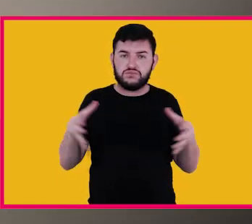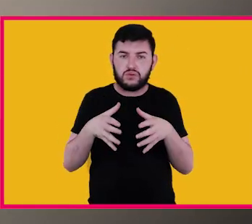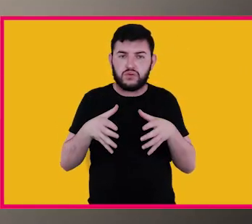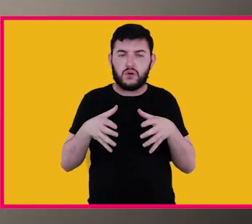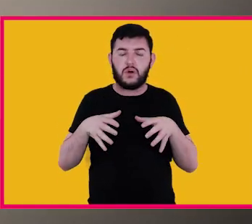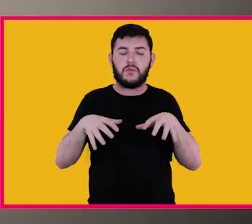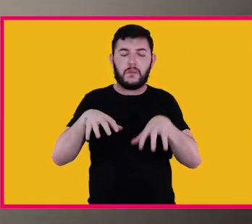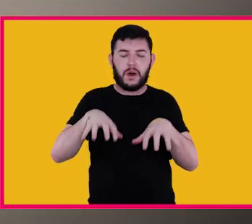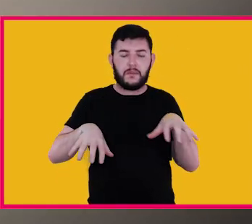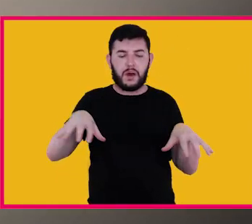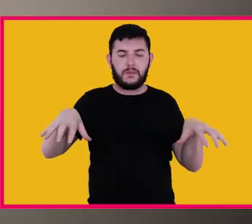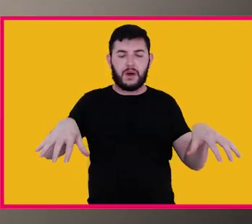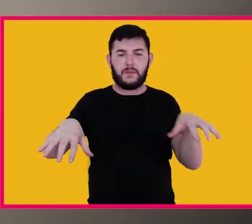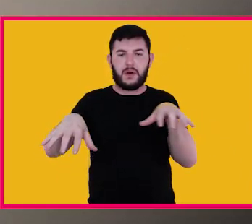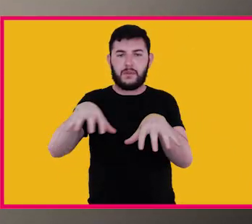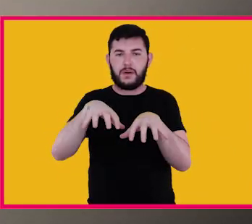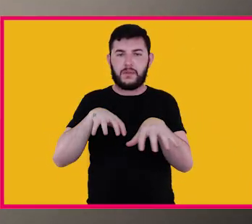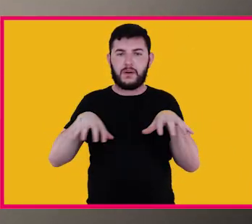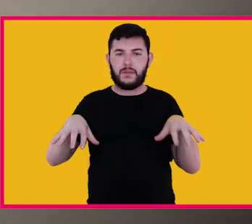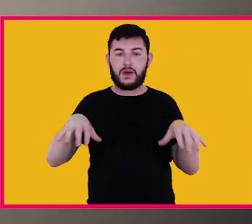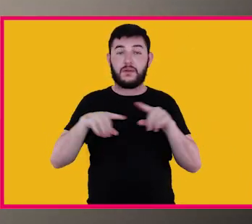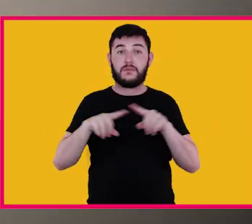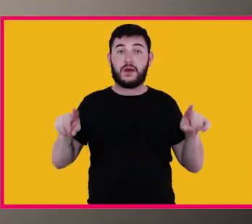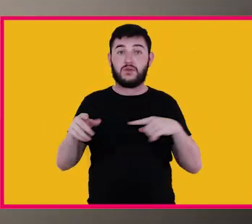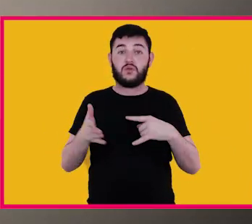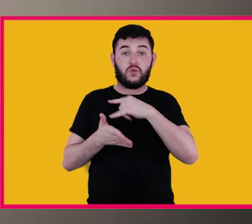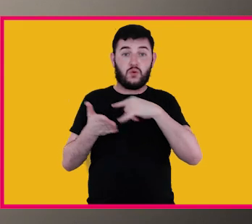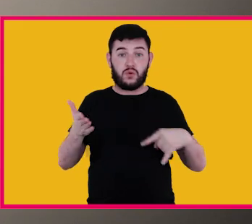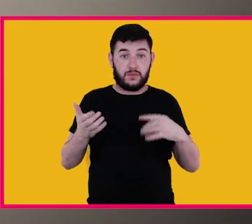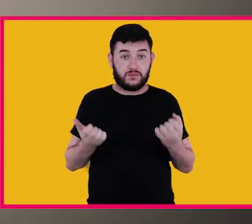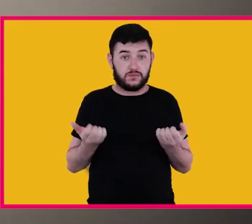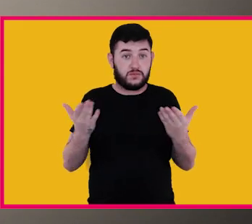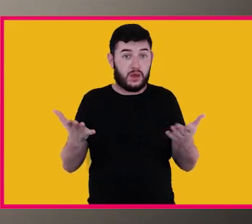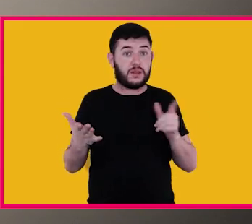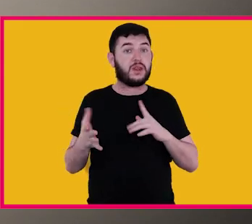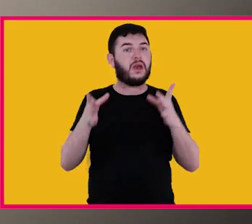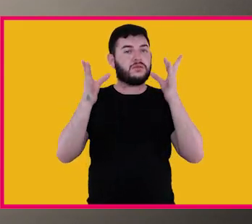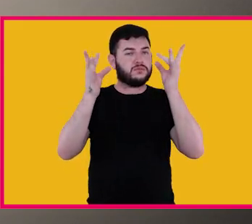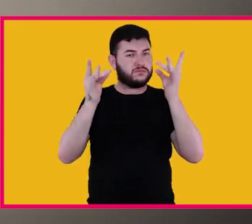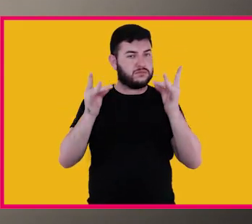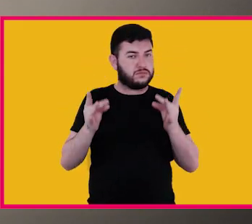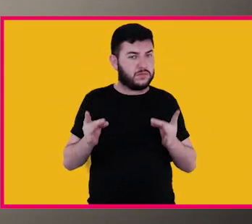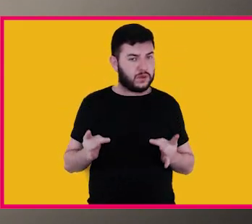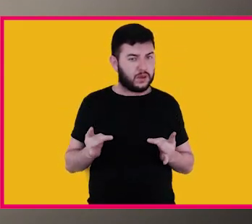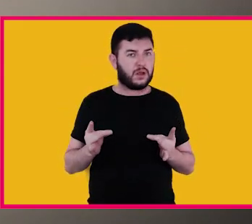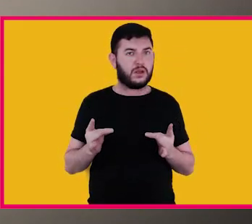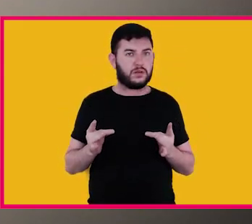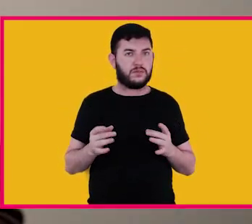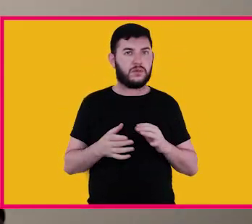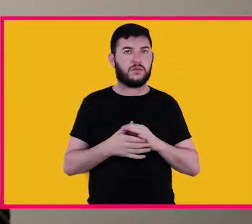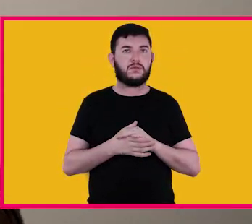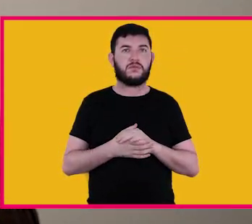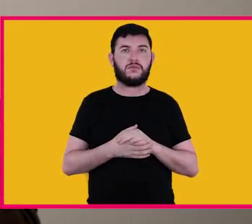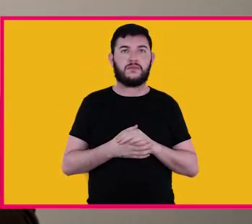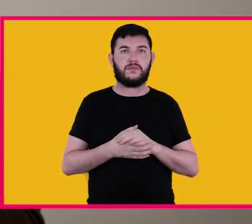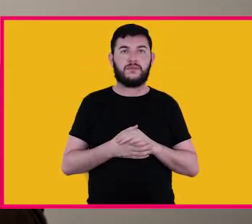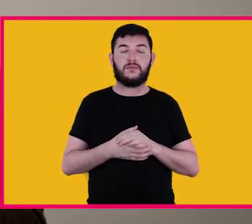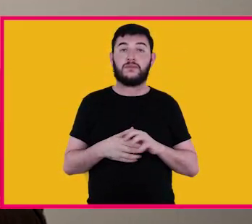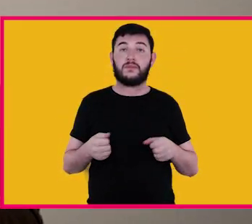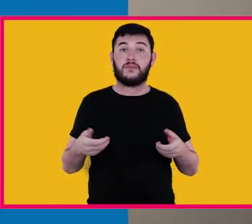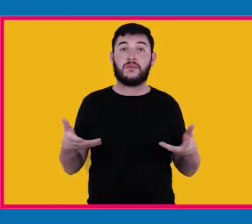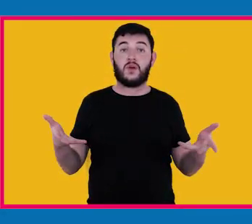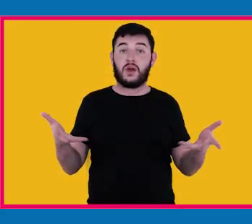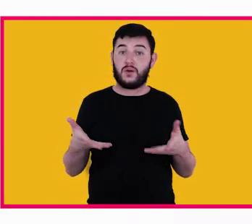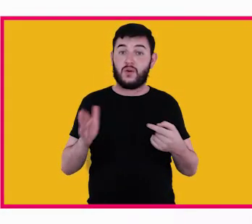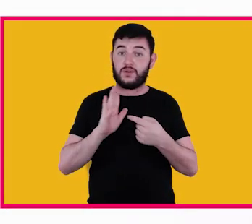caderno de apresentação dos projetos, que vai ser disponibilizado, existe o detalhamento de cada um desses mobiliários pequenos. Passando agora a apresentar cada